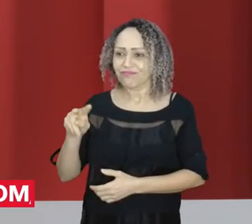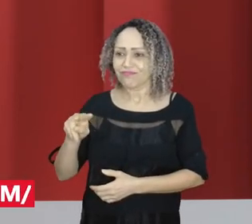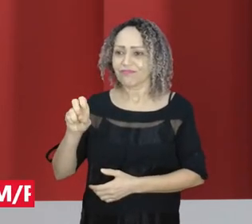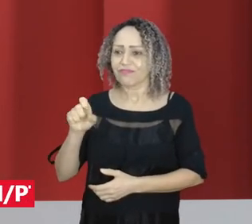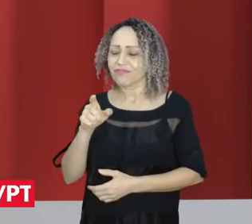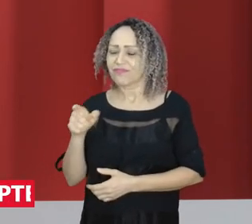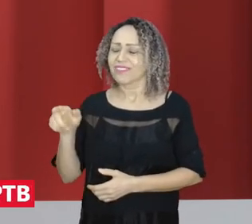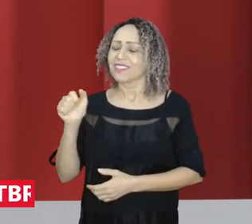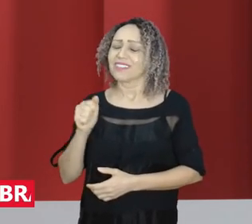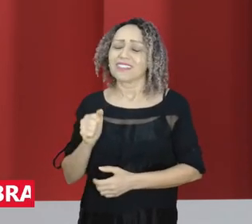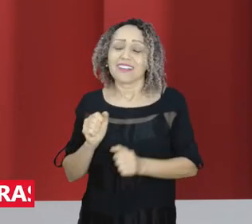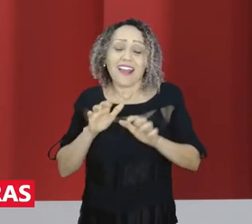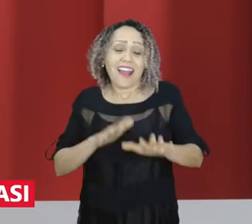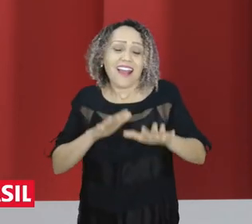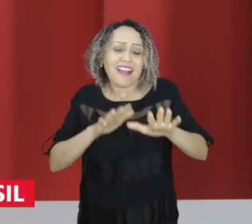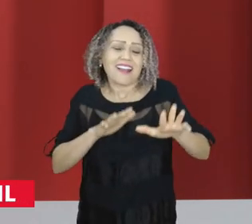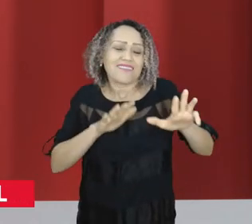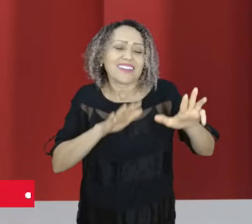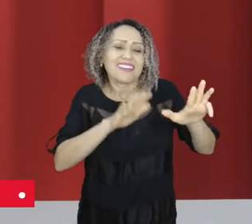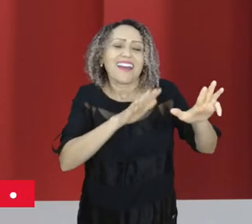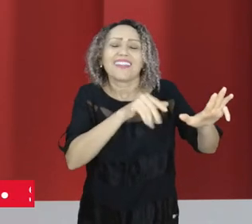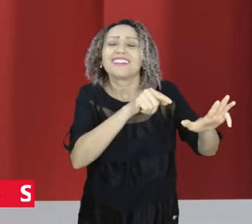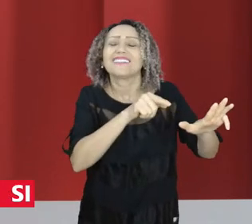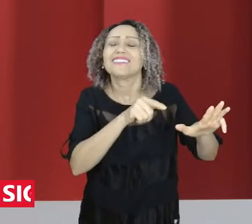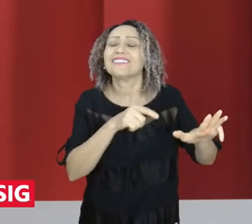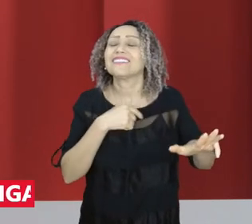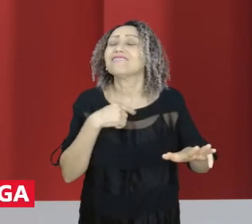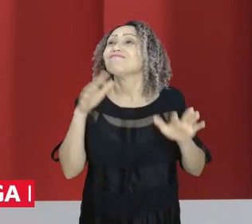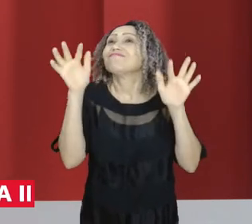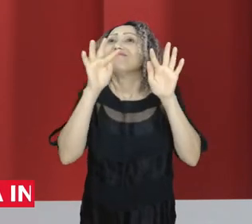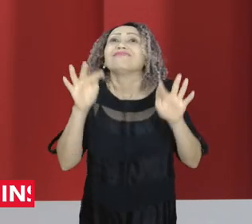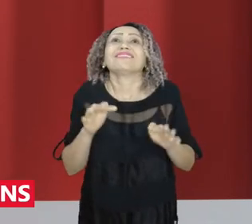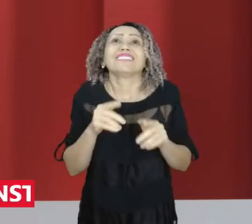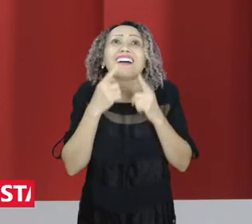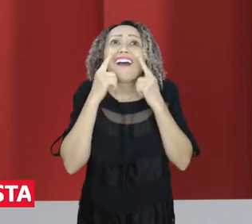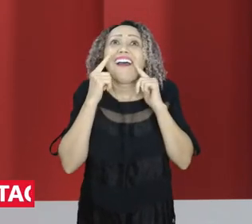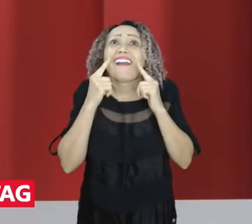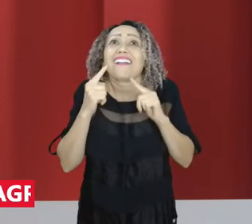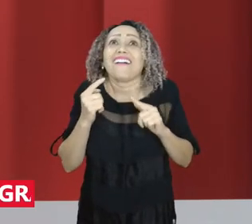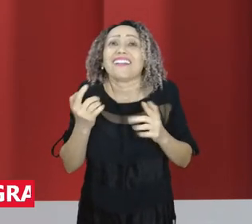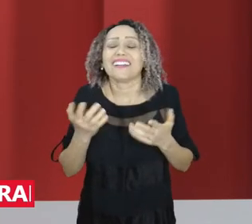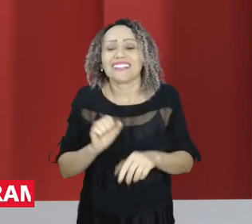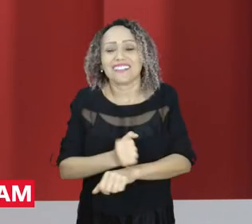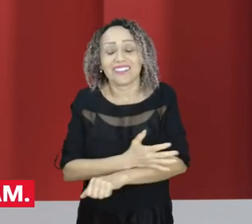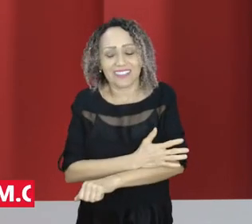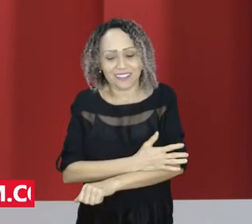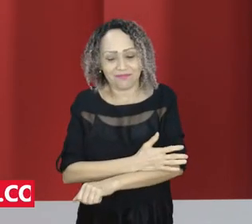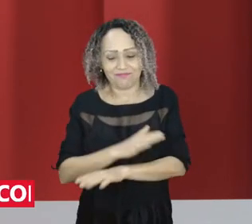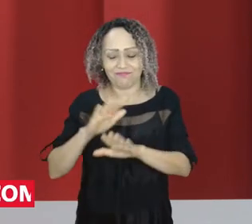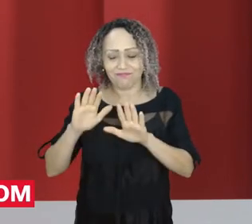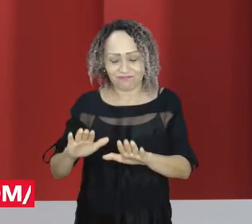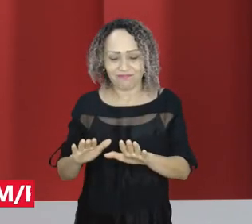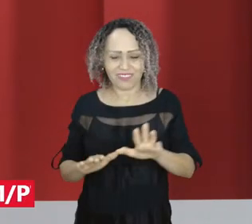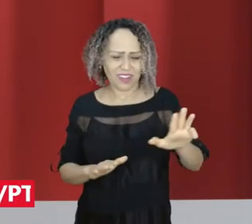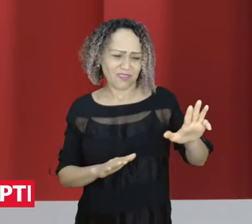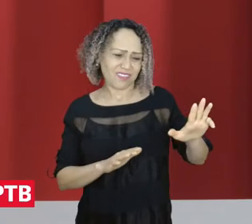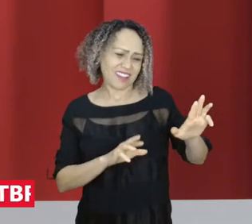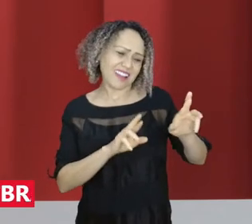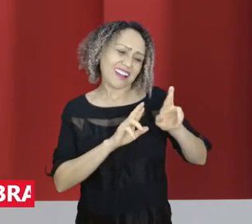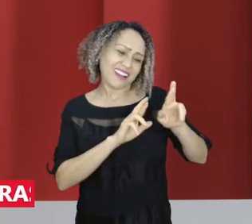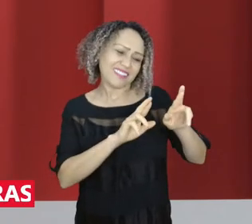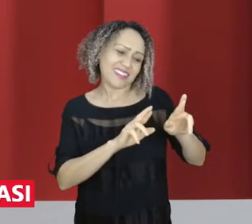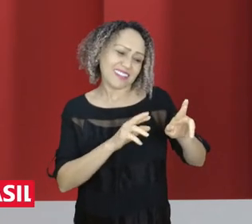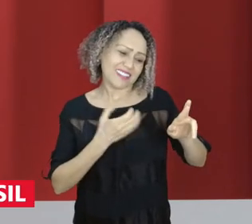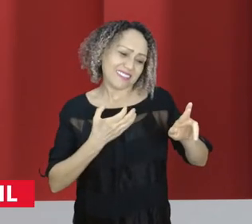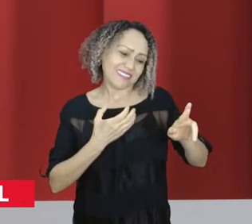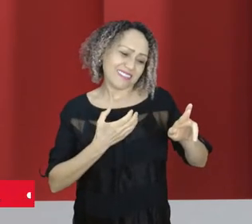emoção e felicidade. Lula, te amamos muito. O Carlinhos comentando aqui, a esperança agora é Lula, quero ser feliz de novo,